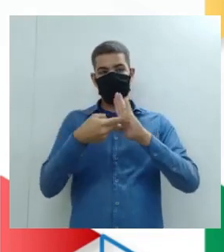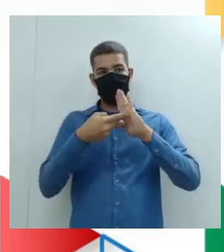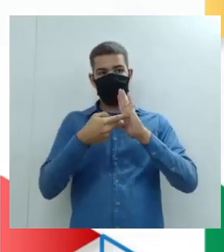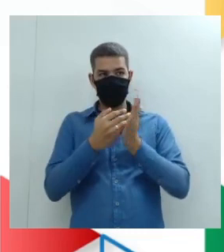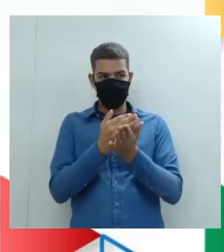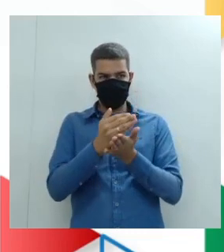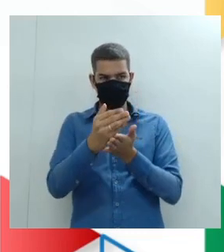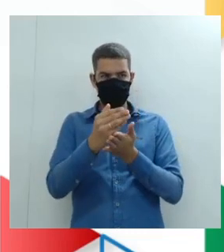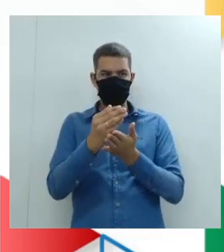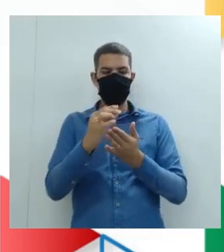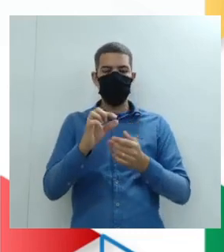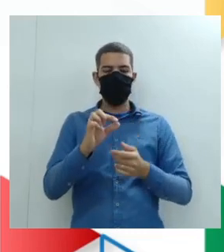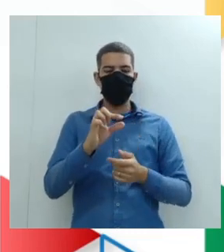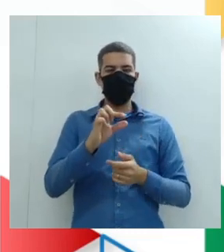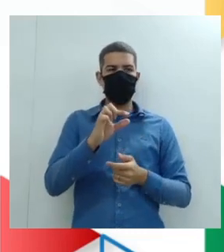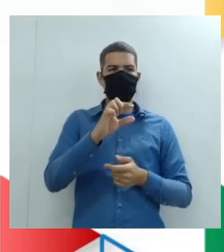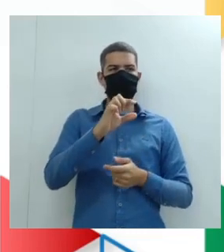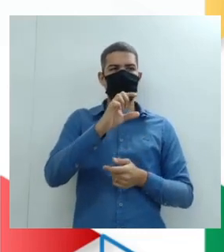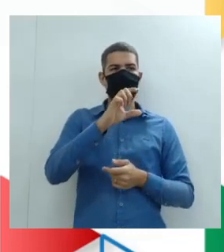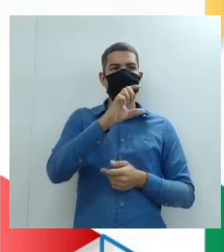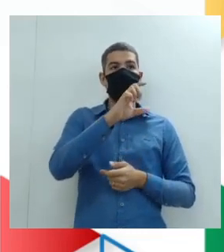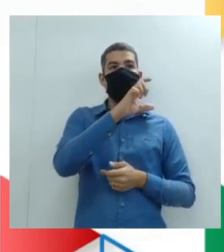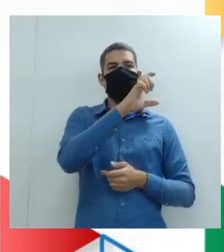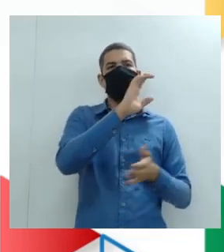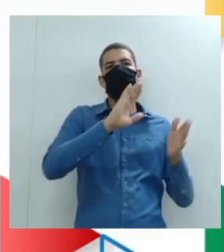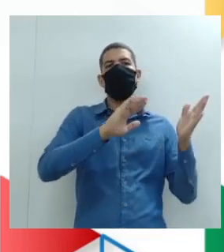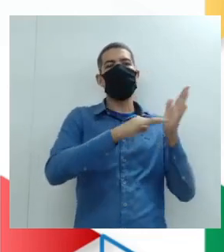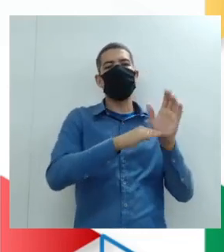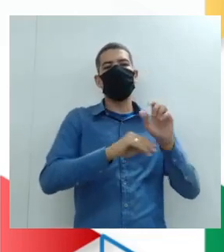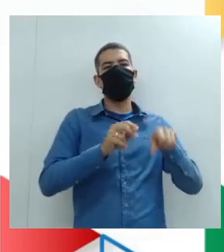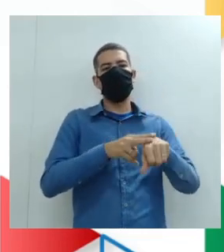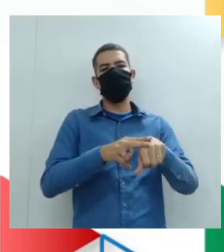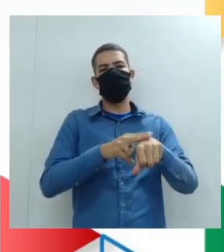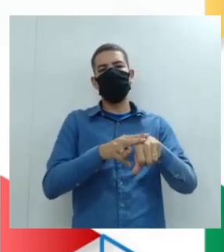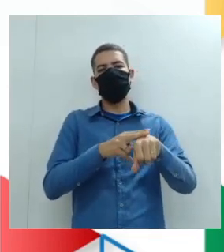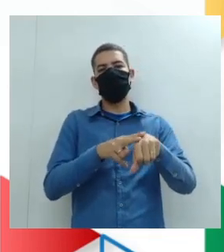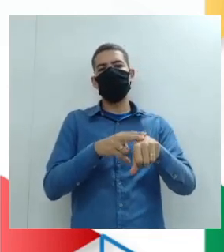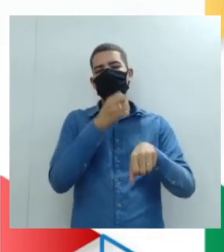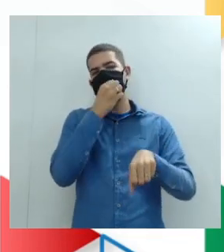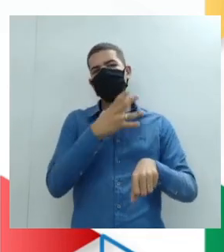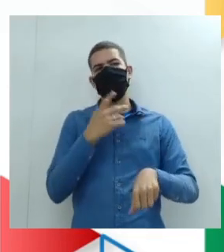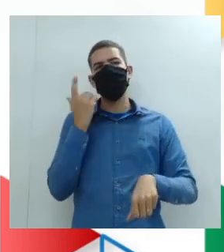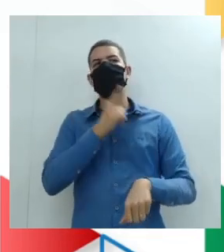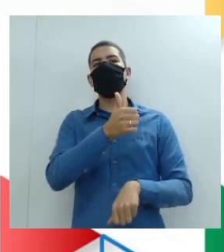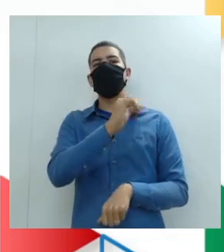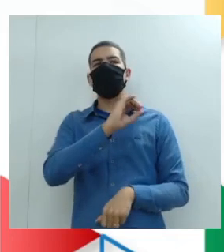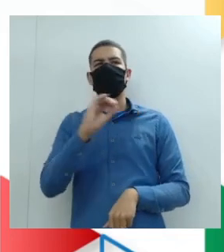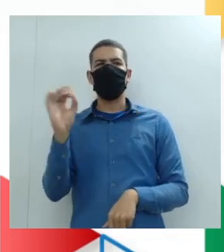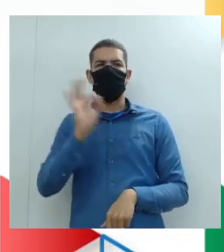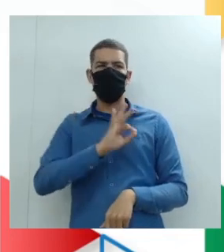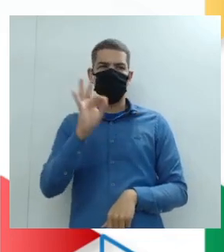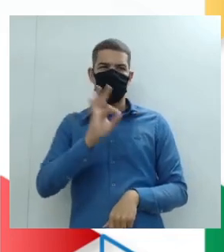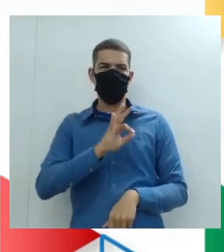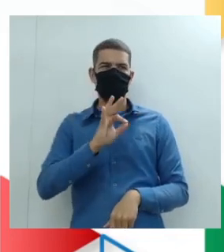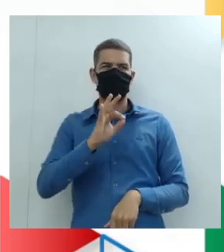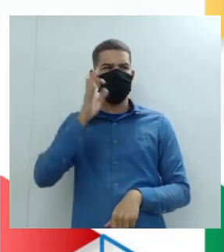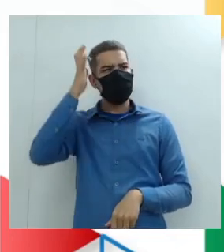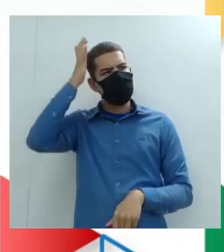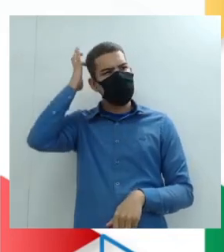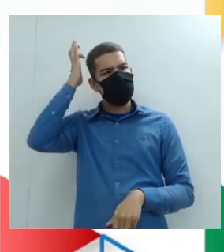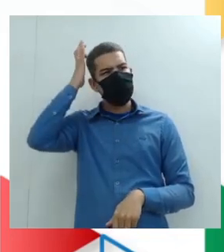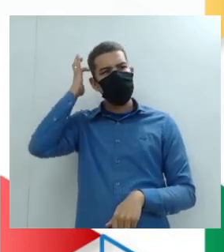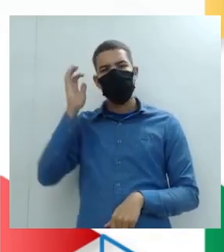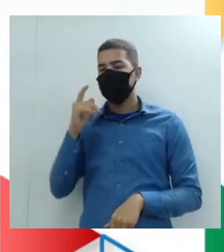aumentando a carga até completar. Então, cada parte dessa aí é um nível que ela está de carga. Cada nível desse é